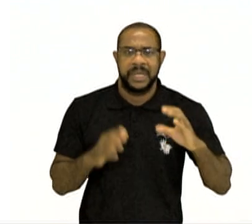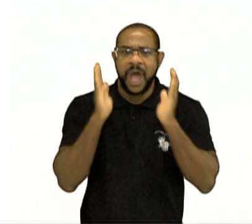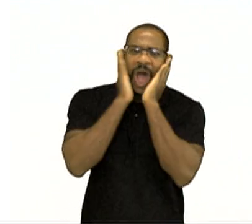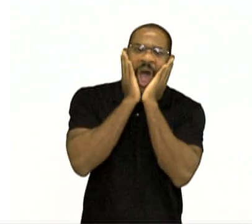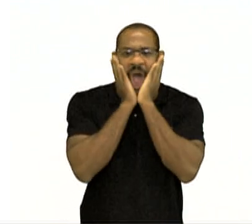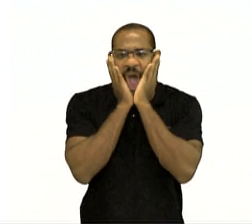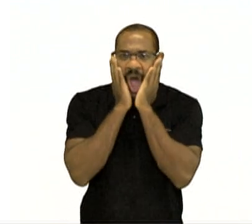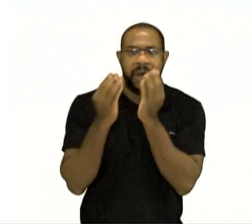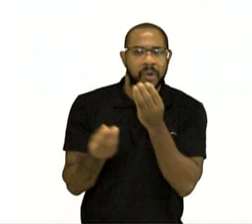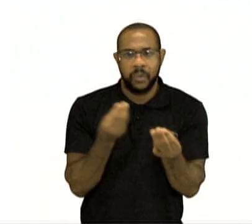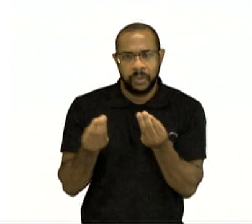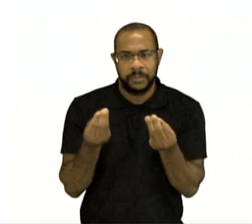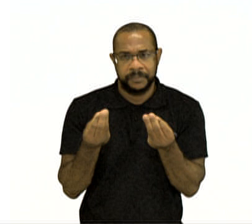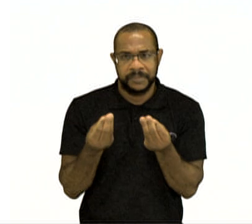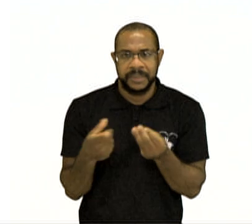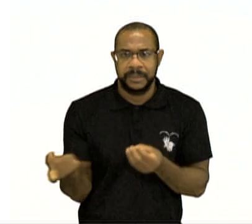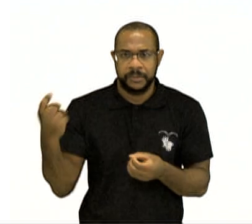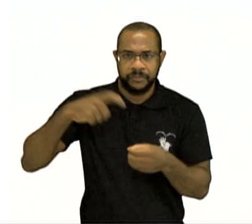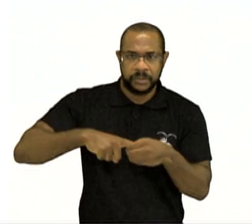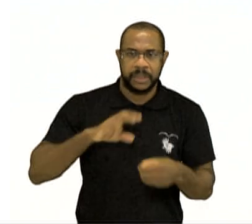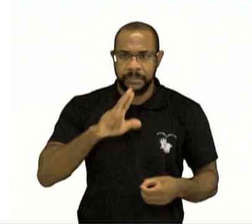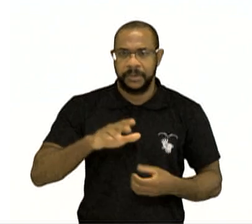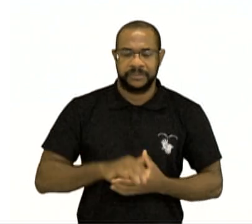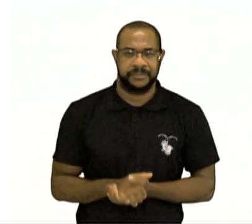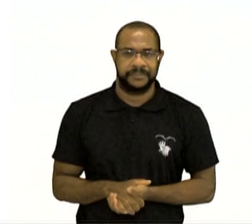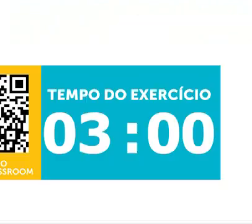com a resposta.